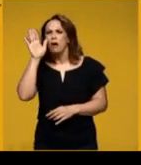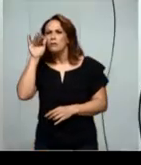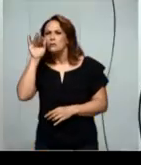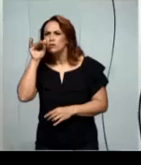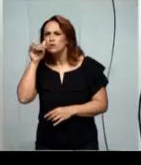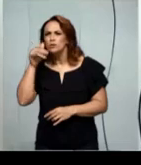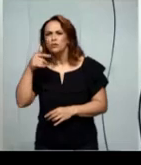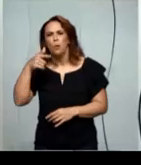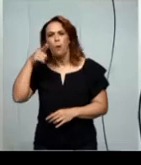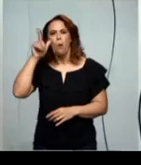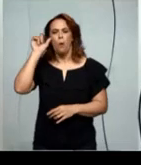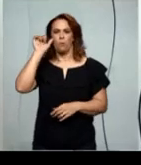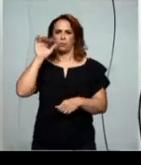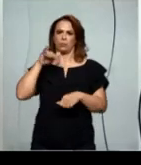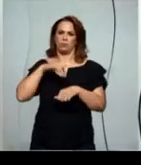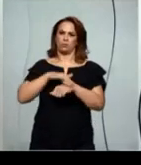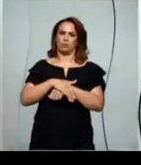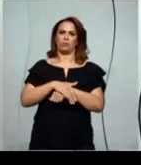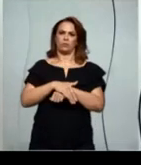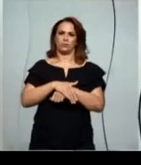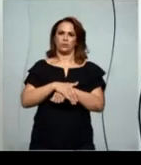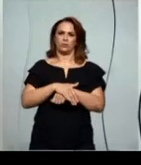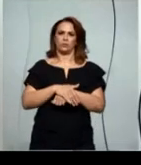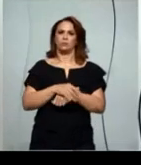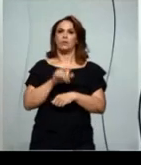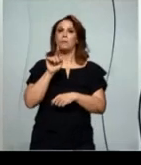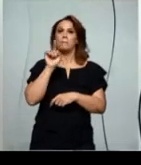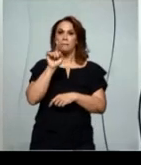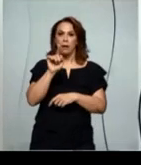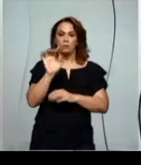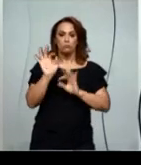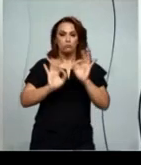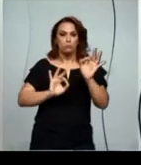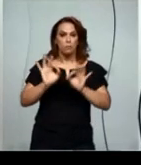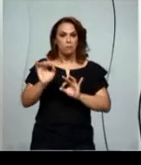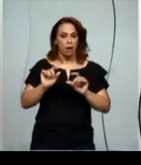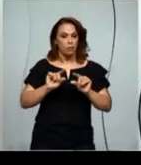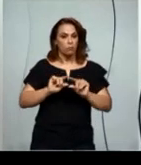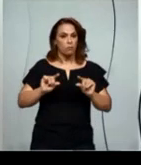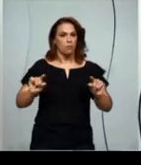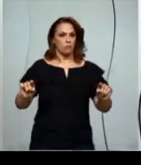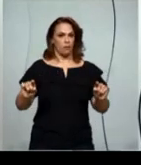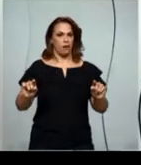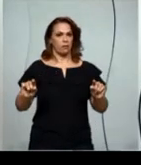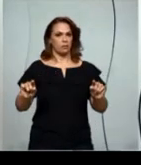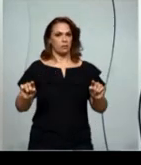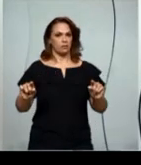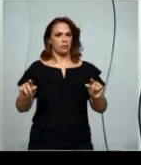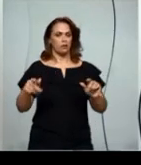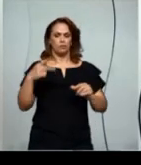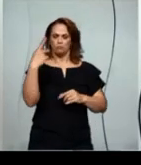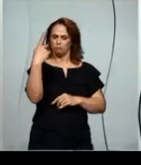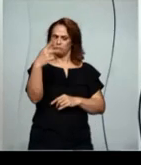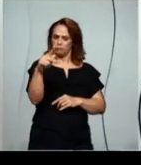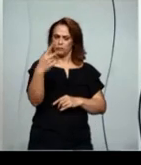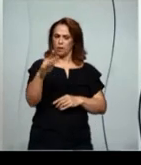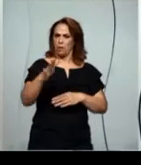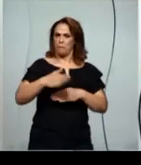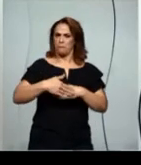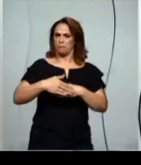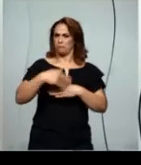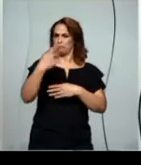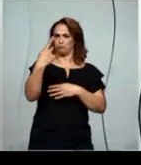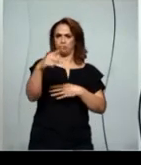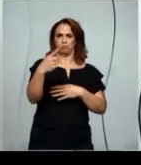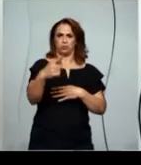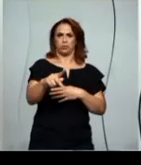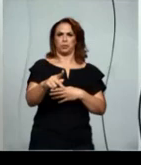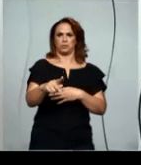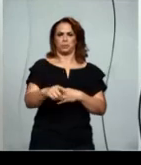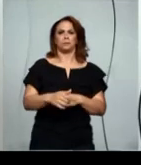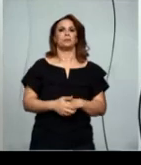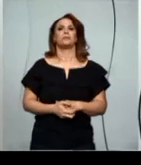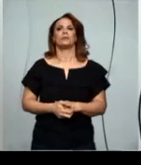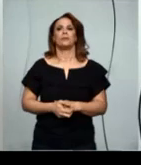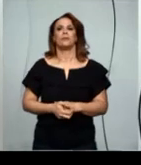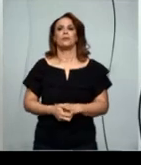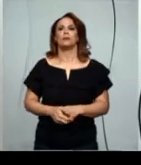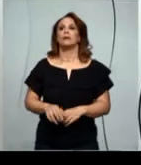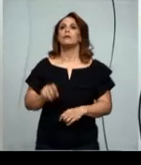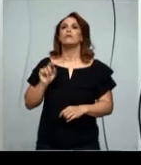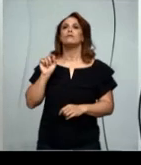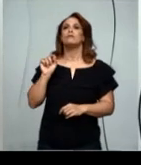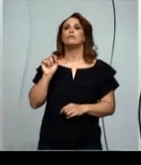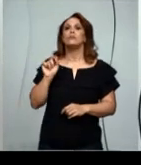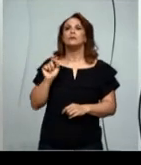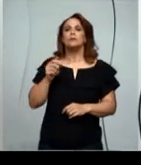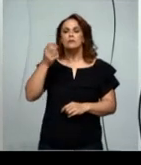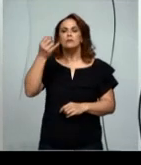faça uma frase que seja significativa para você. E depois, isso pode complementar também. Diga o que você assistiu. I didn't watch,